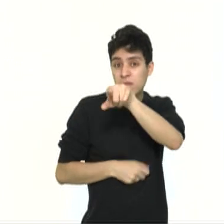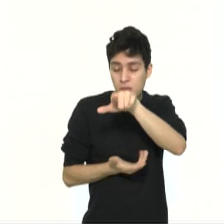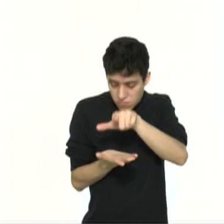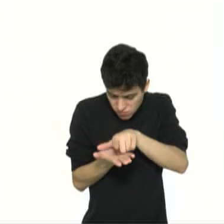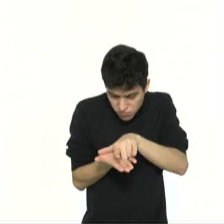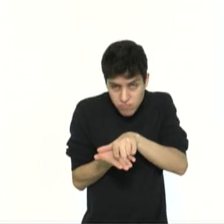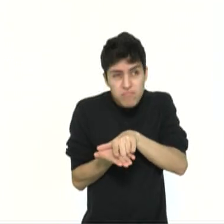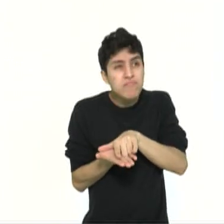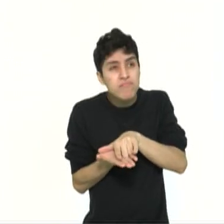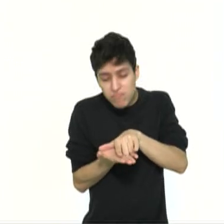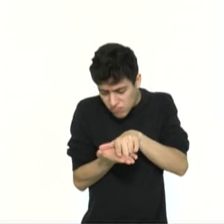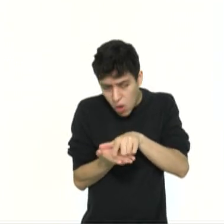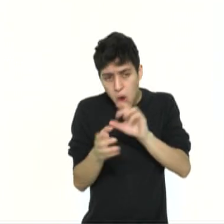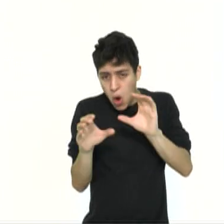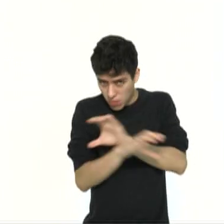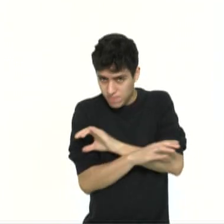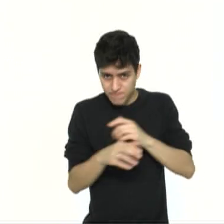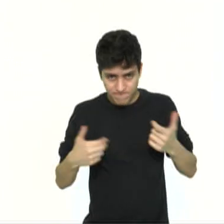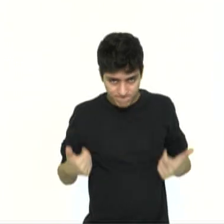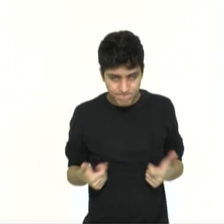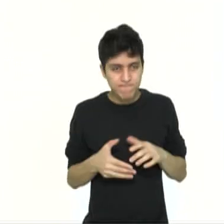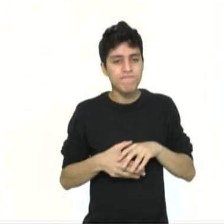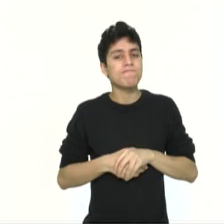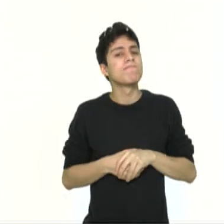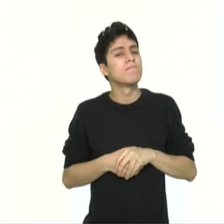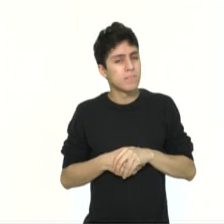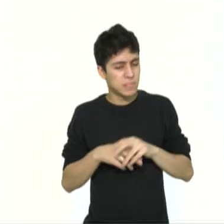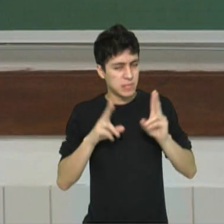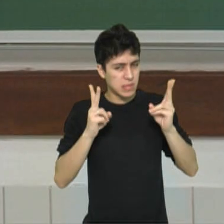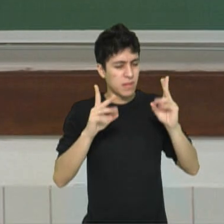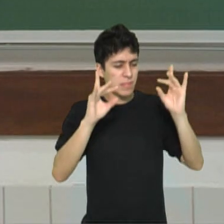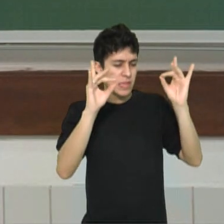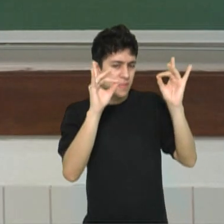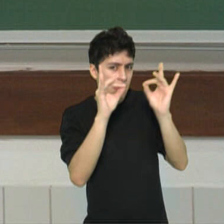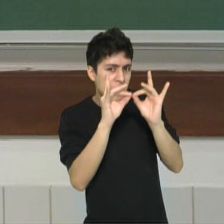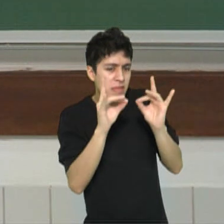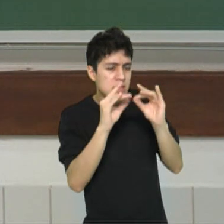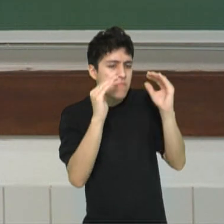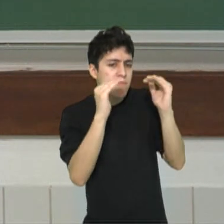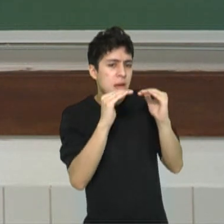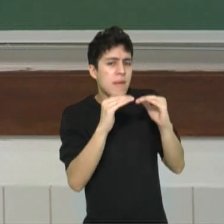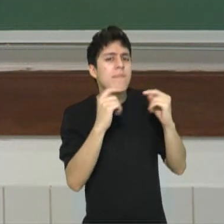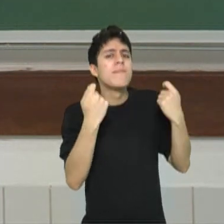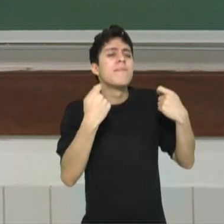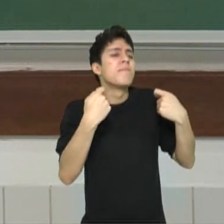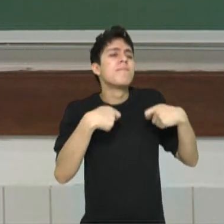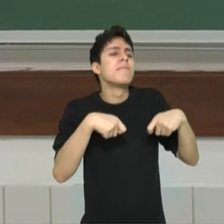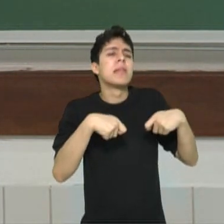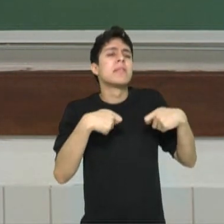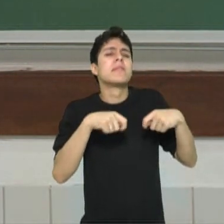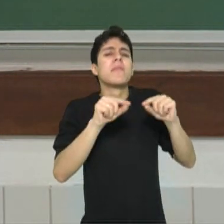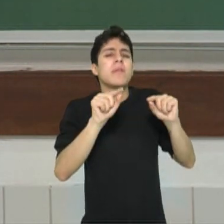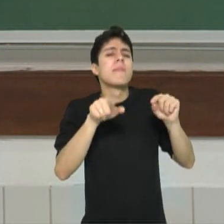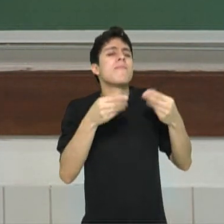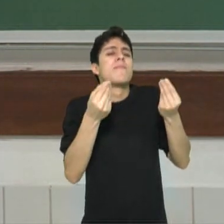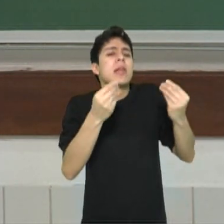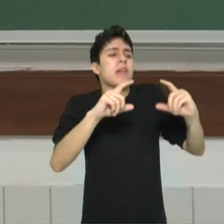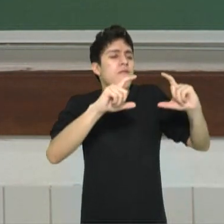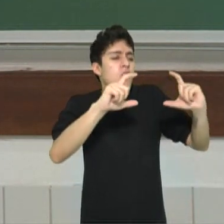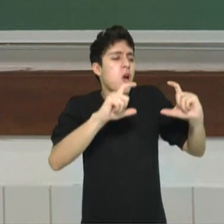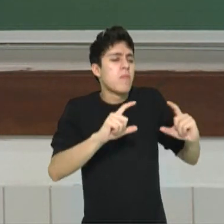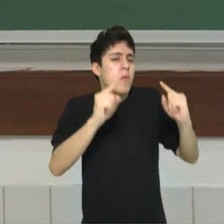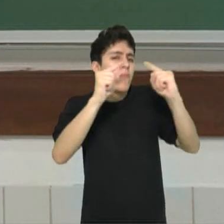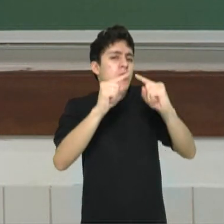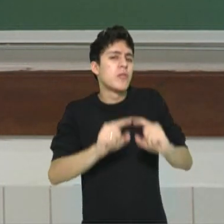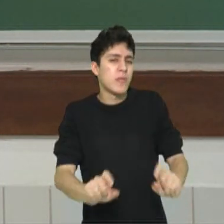está completo, tá? Lembrando sempre de especificar, né, para que serve aquela fórmula, tá? E